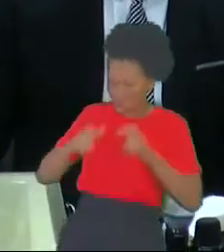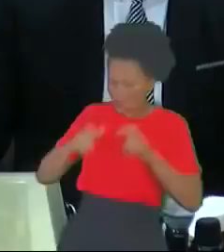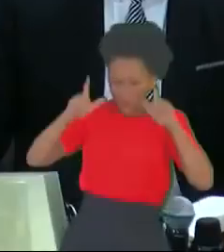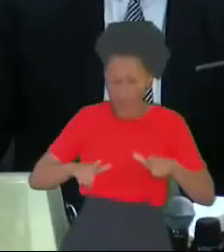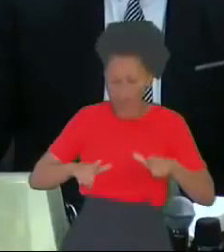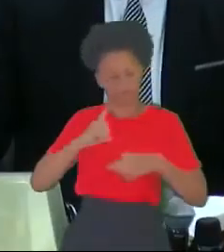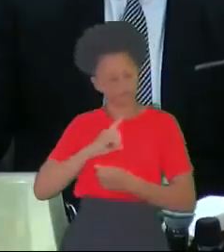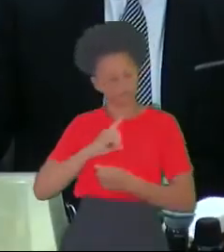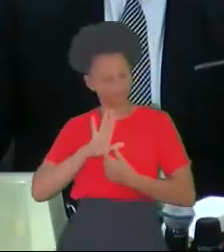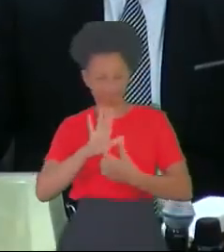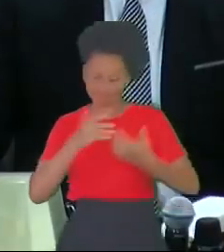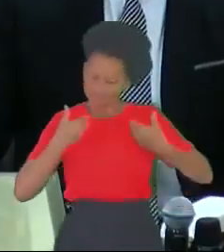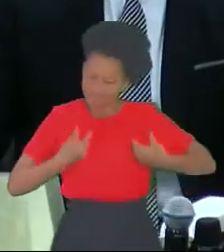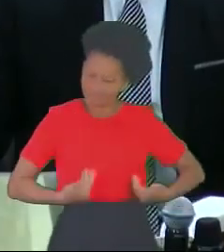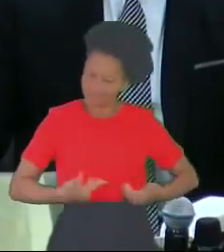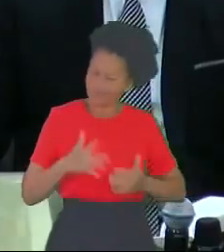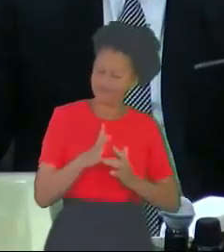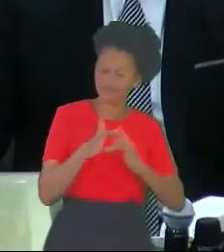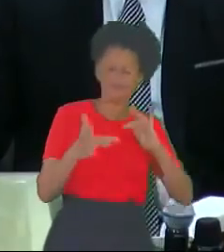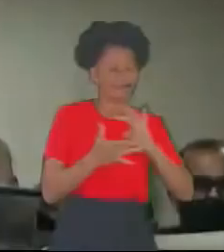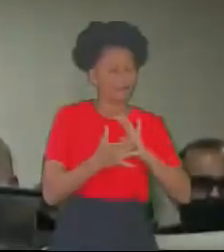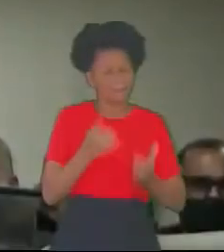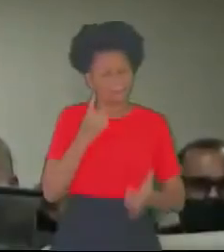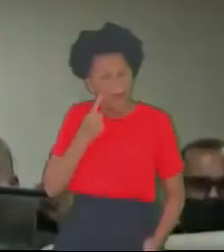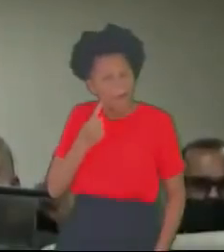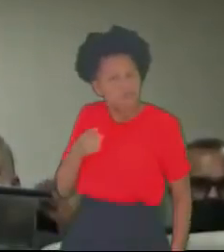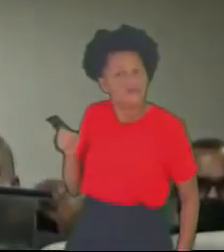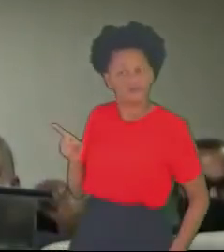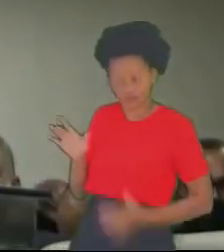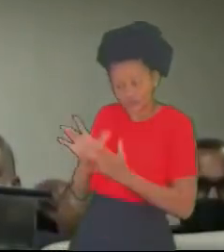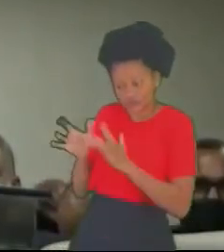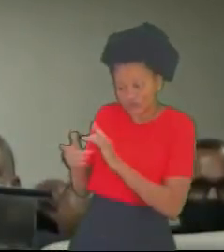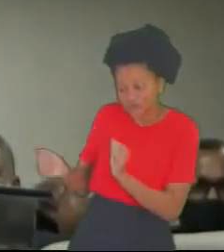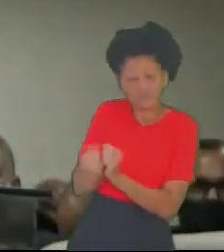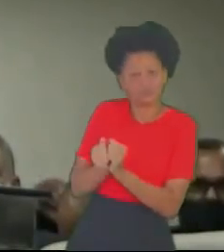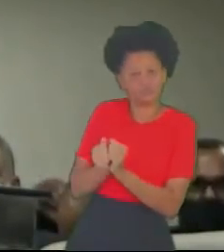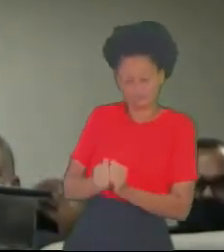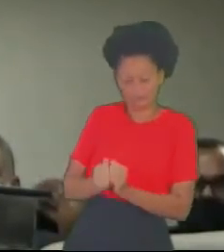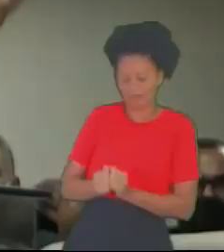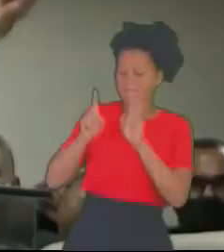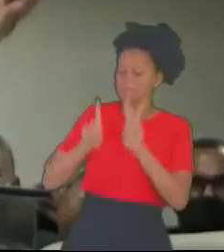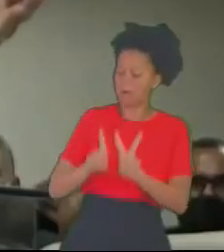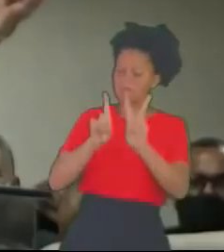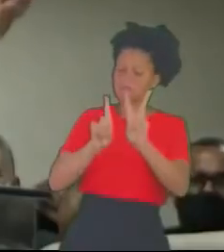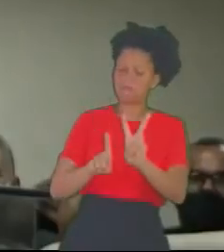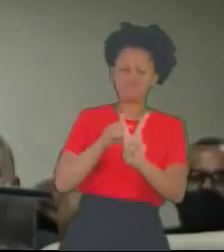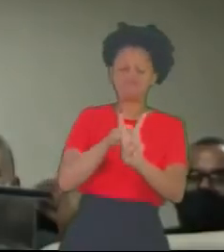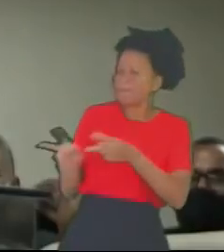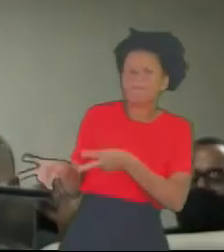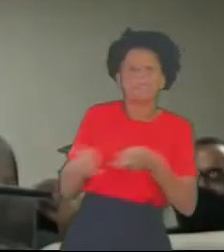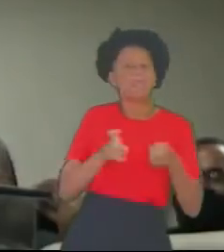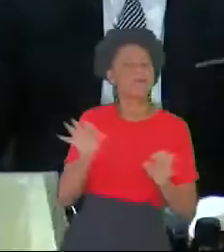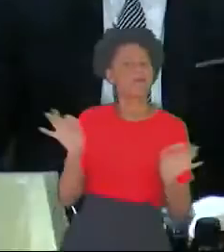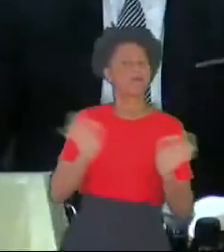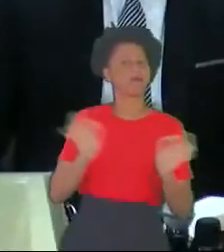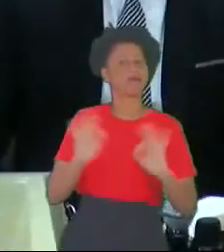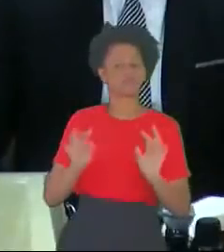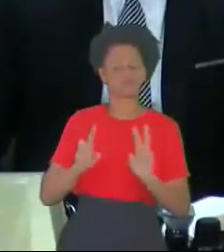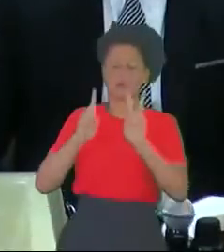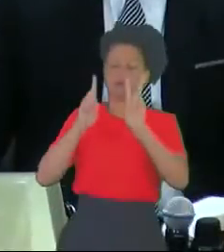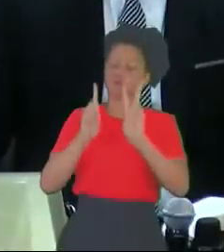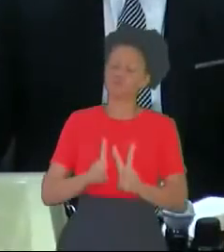eles. Então você veja, Jesus já estava com eles, mas eles não viram. Jesus andou com